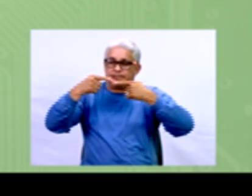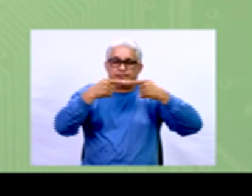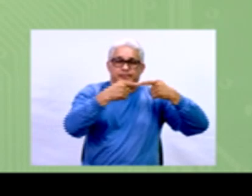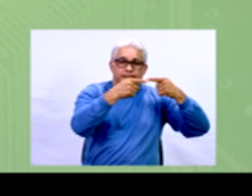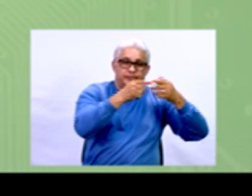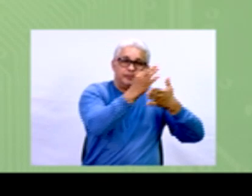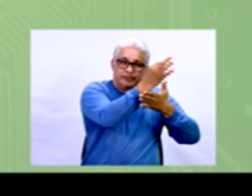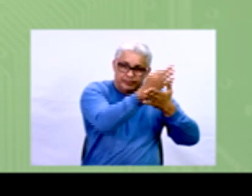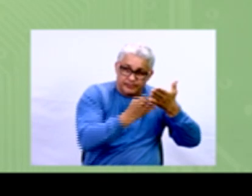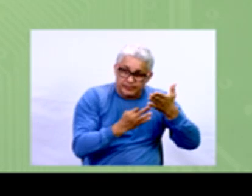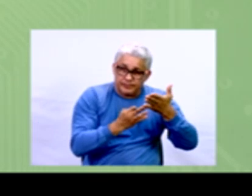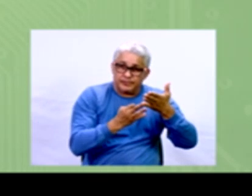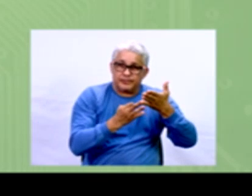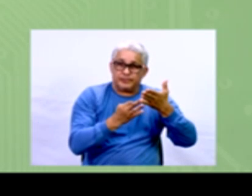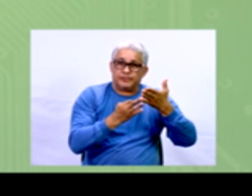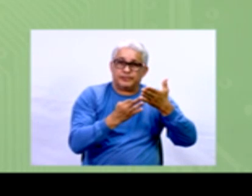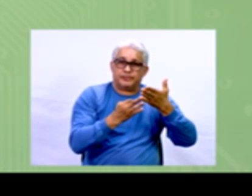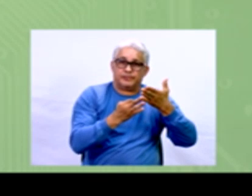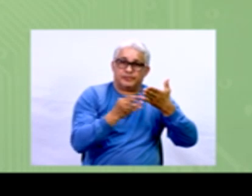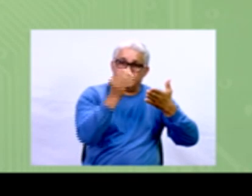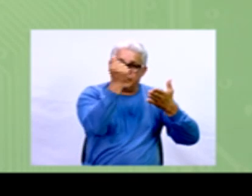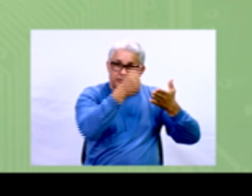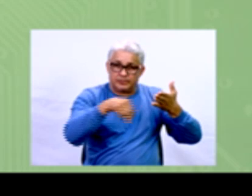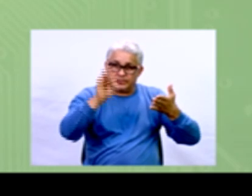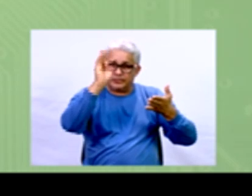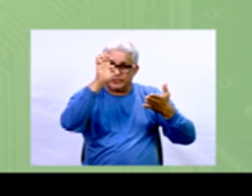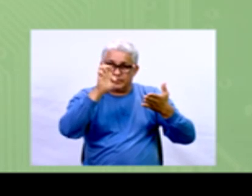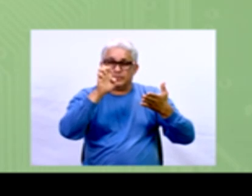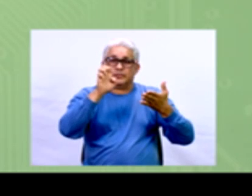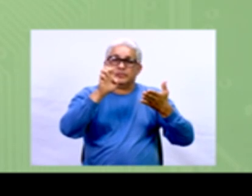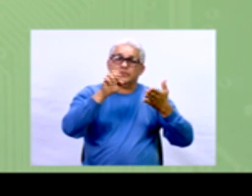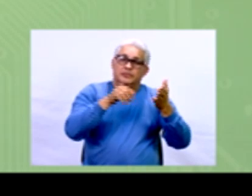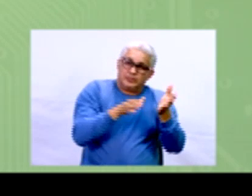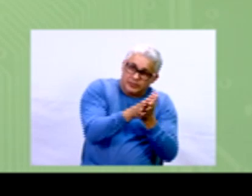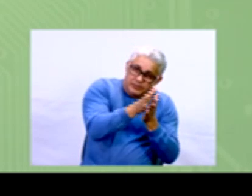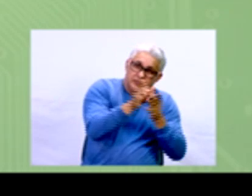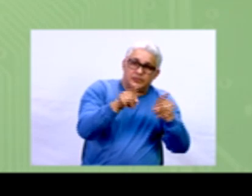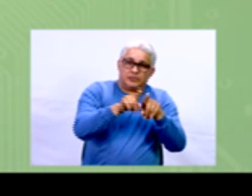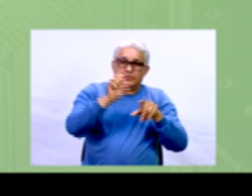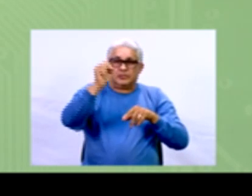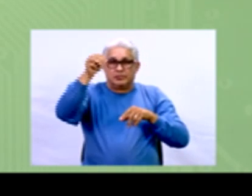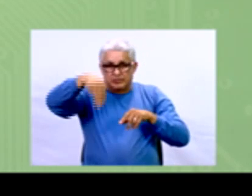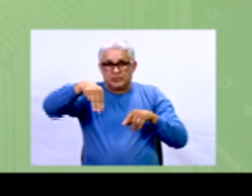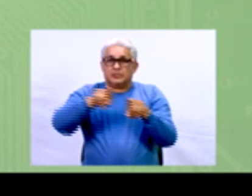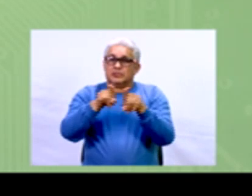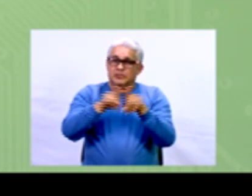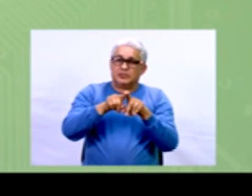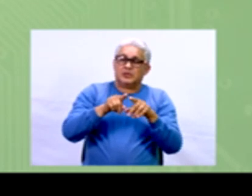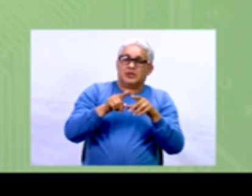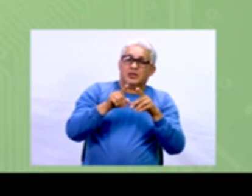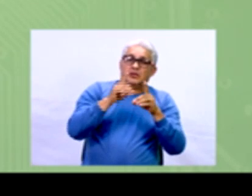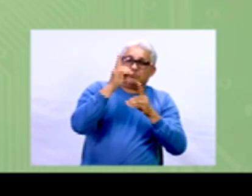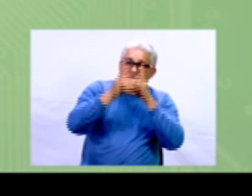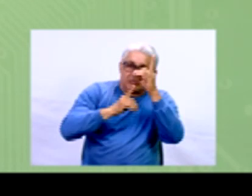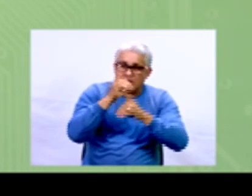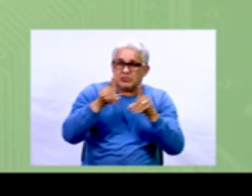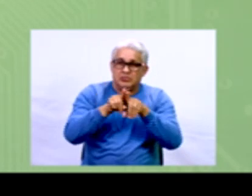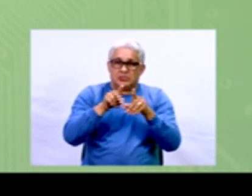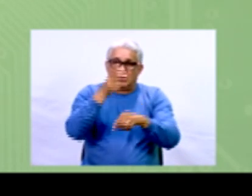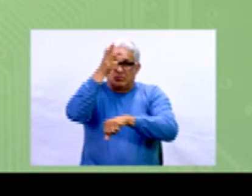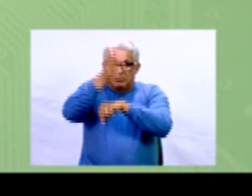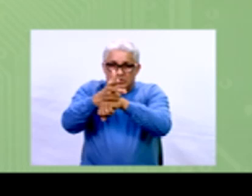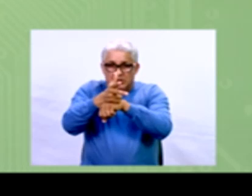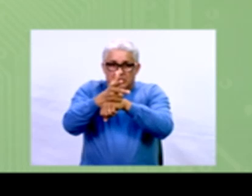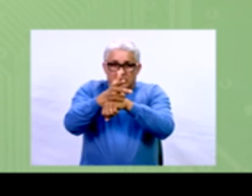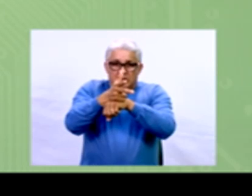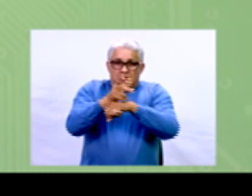de texto, arte gráfica, som, animação e vídeo, transmitida